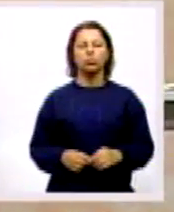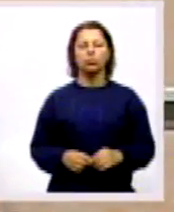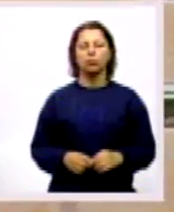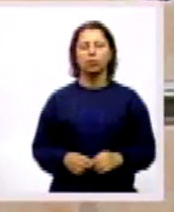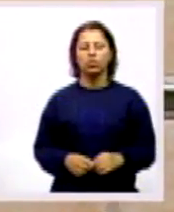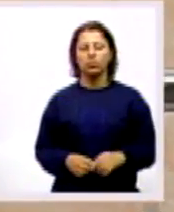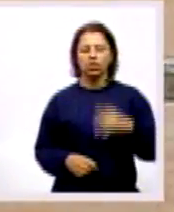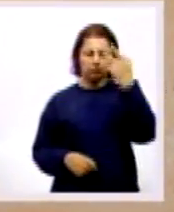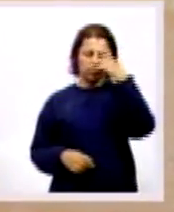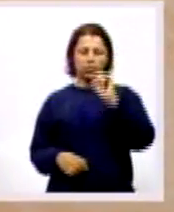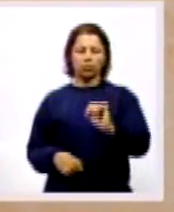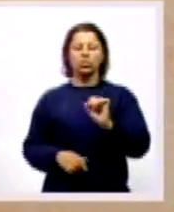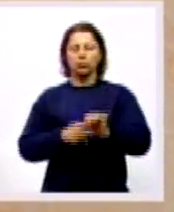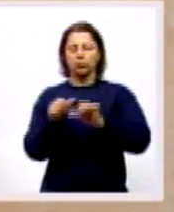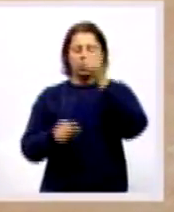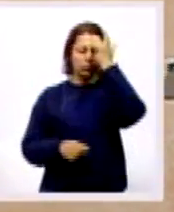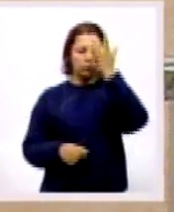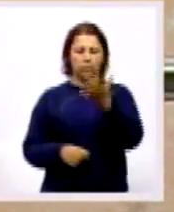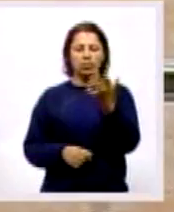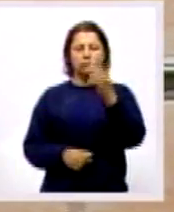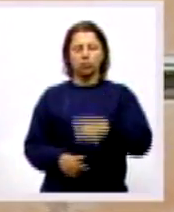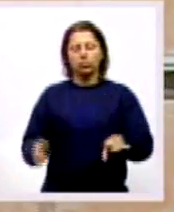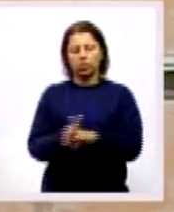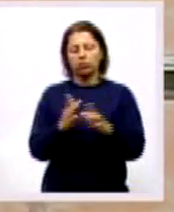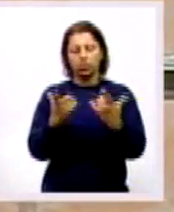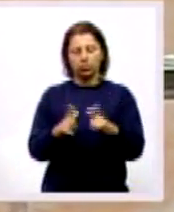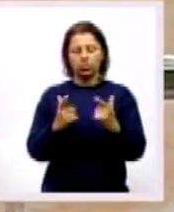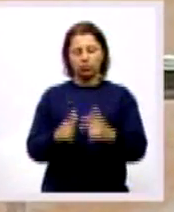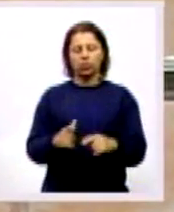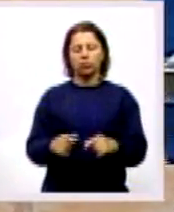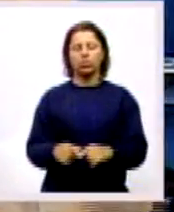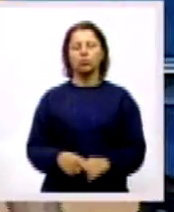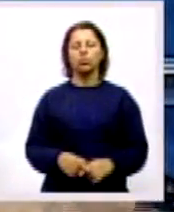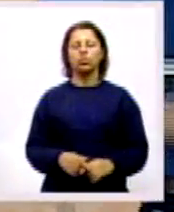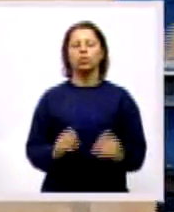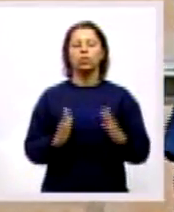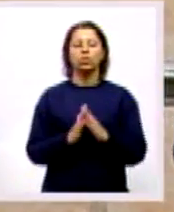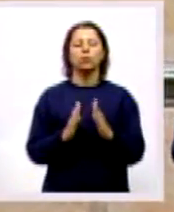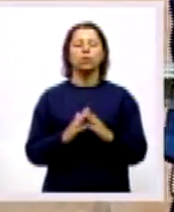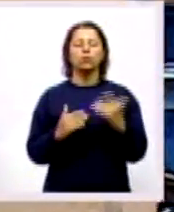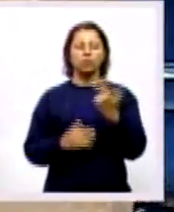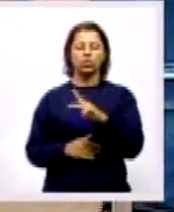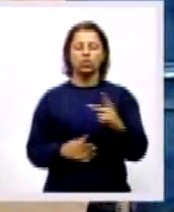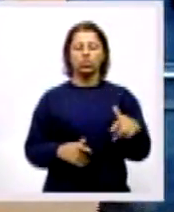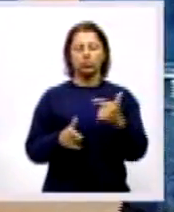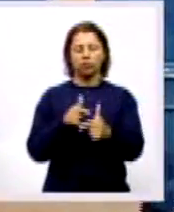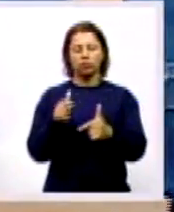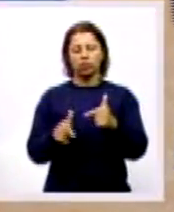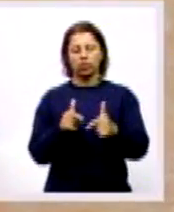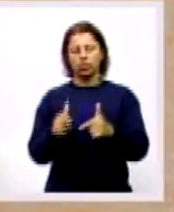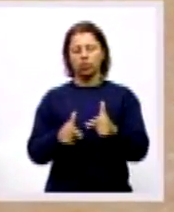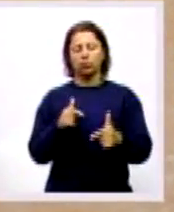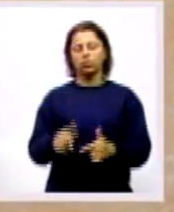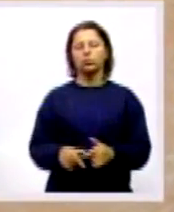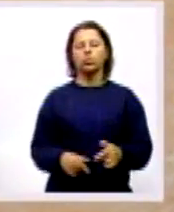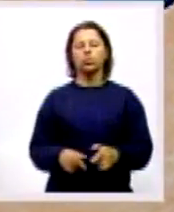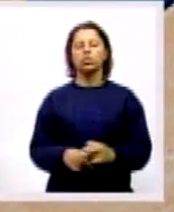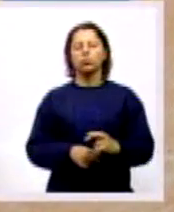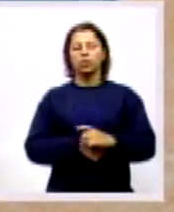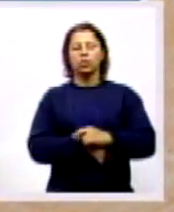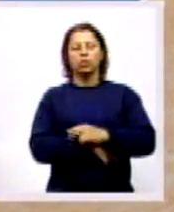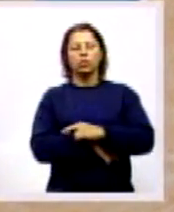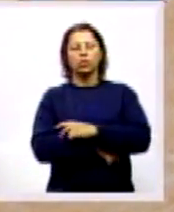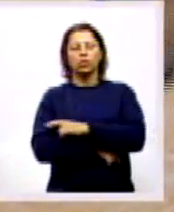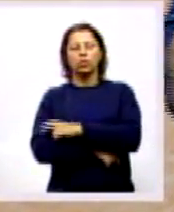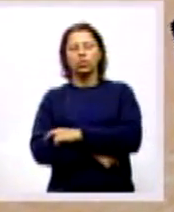estradas, para que facilite o trajeto até o lugar principal aonde elas querem chegar. Todo o trabalho que elas realizam de picar as folhas,